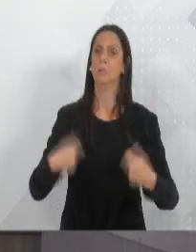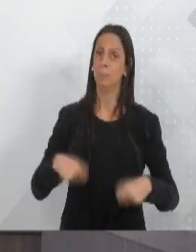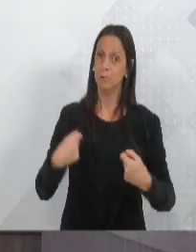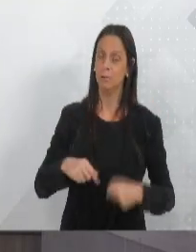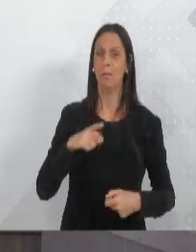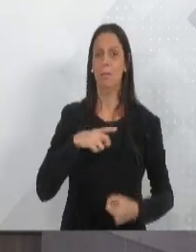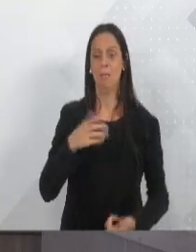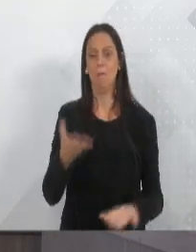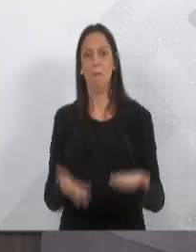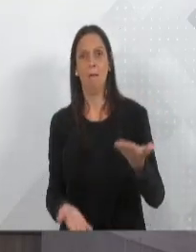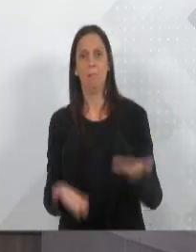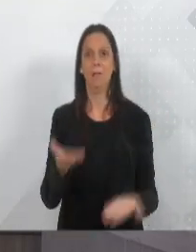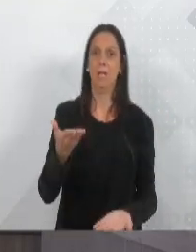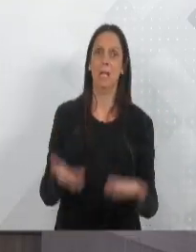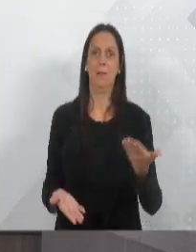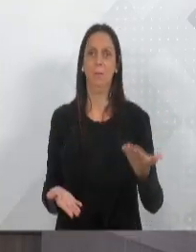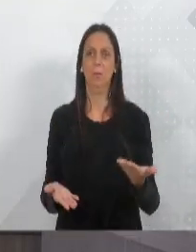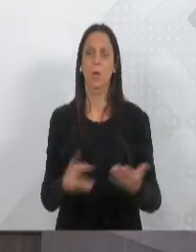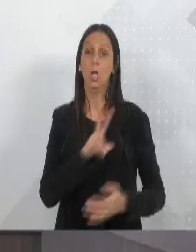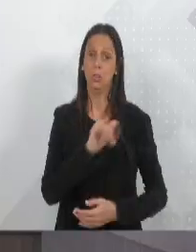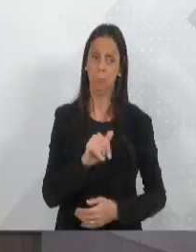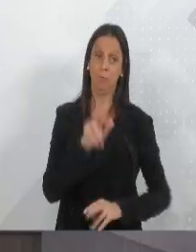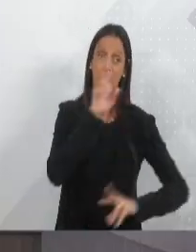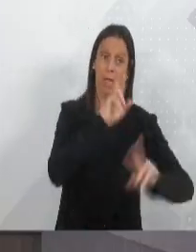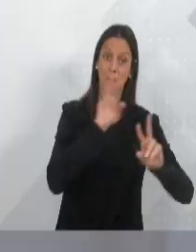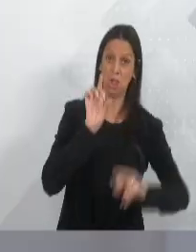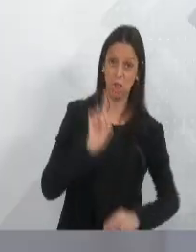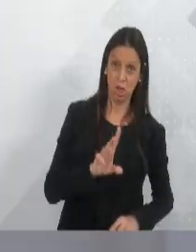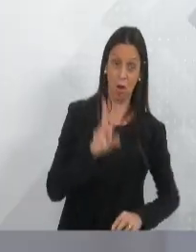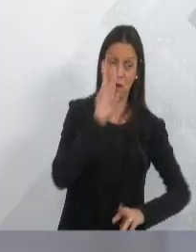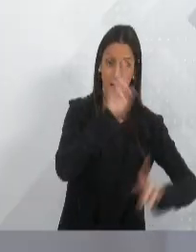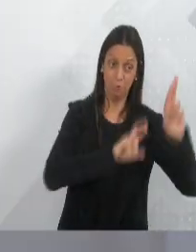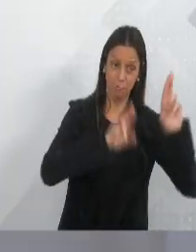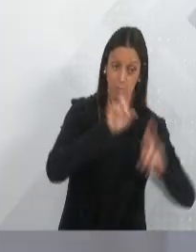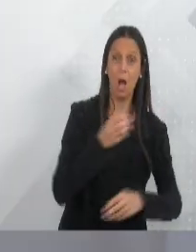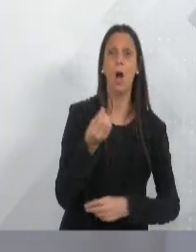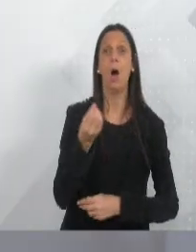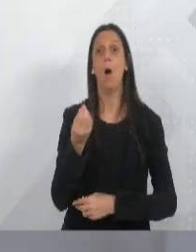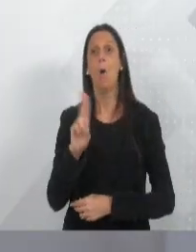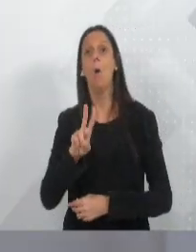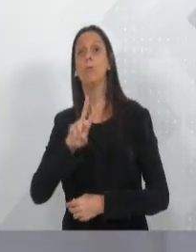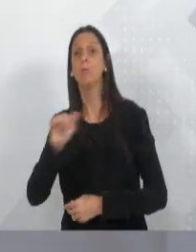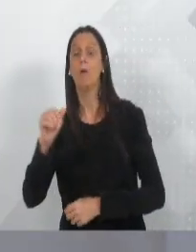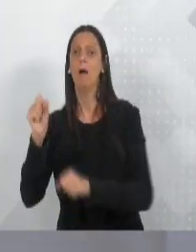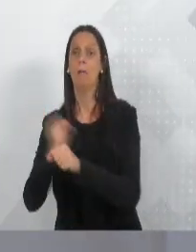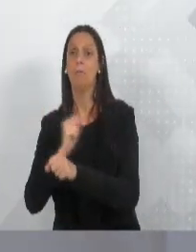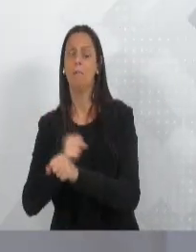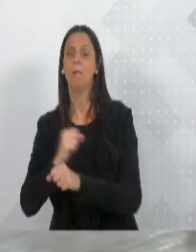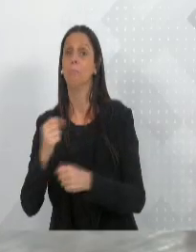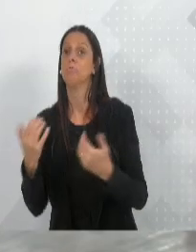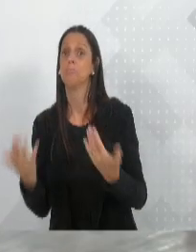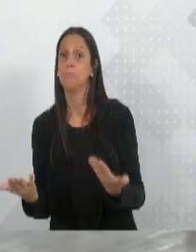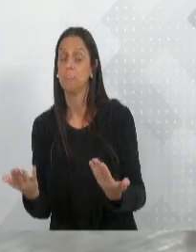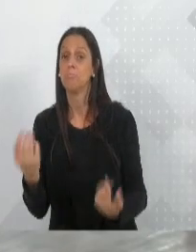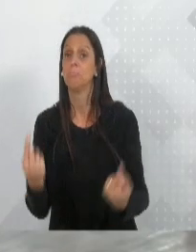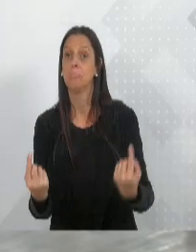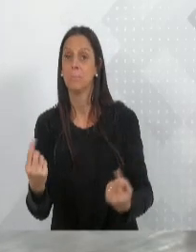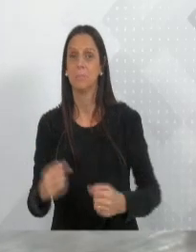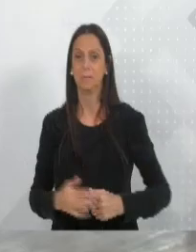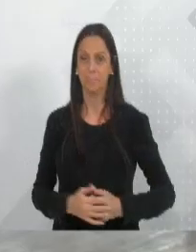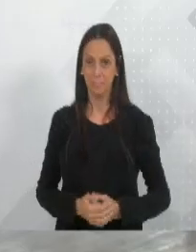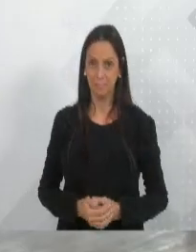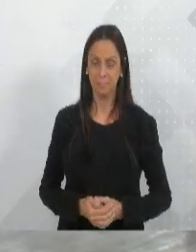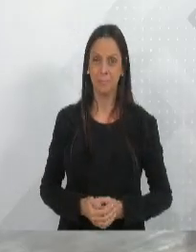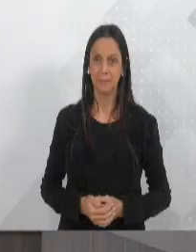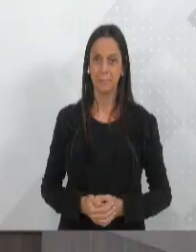decidir ou vamos só fiscalizar ou vamos fazer obra obrigado obrigado presidente conc da parte com autorização ou